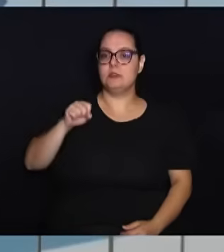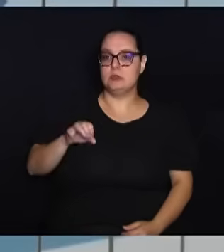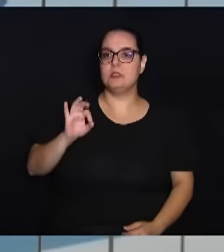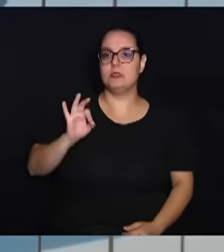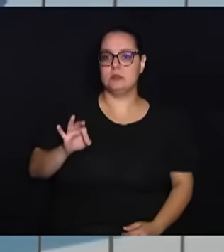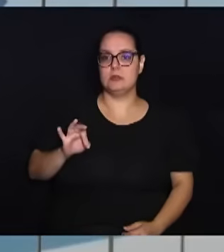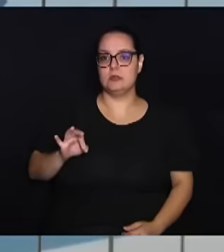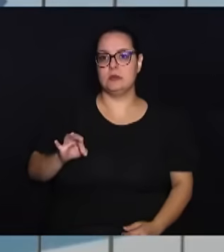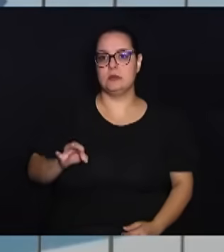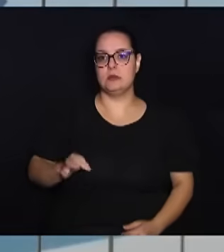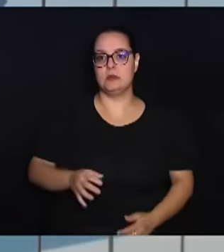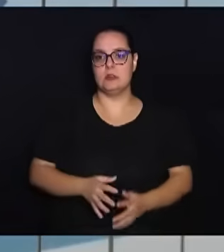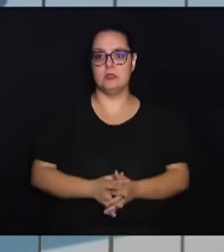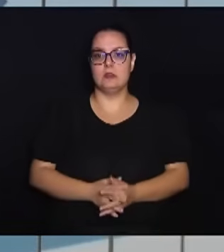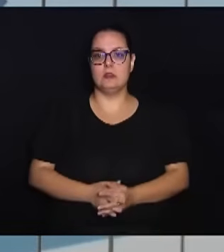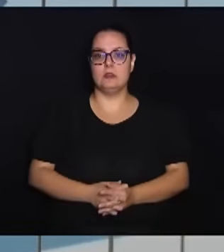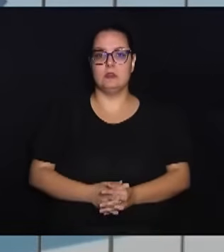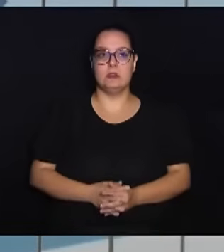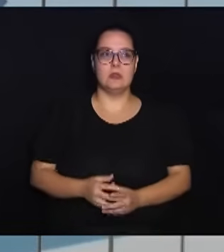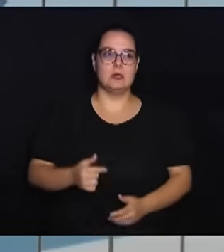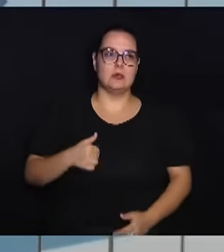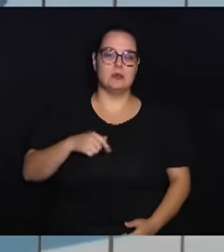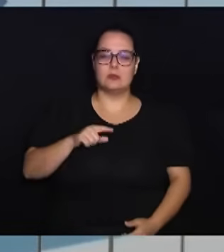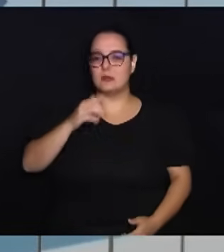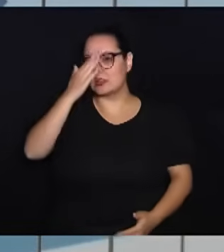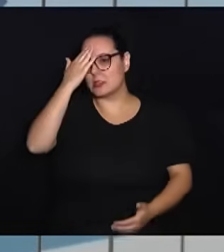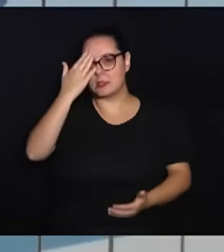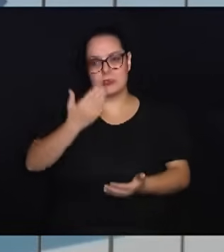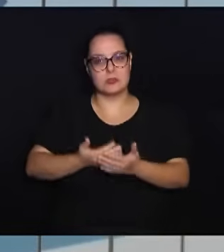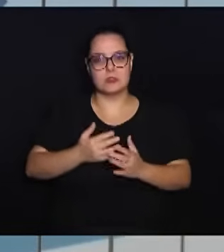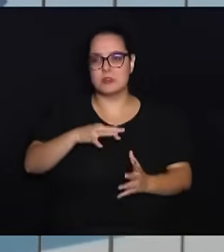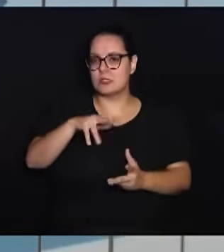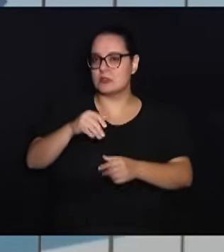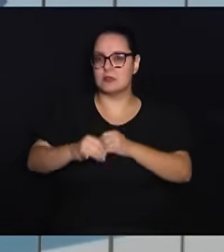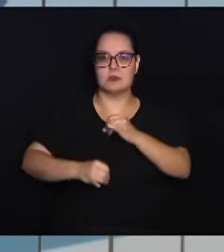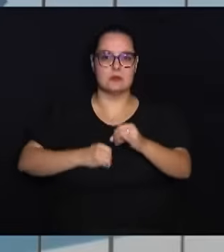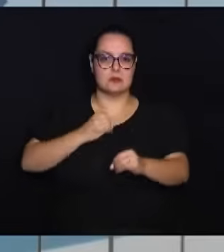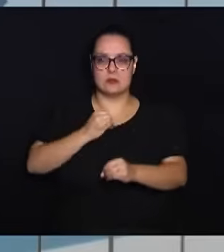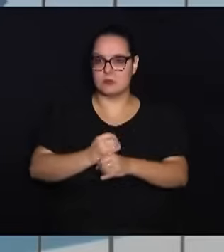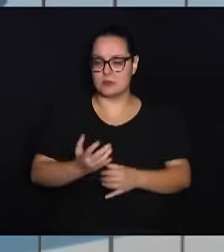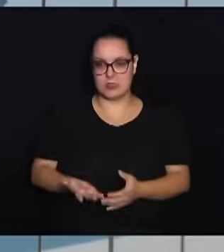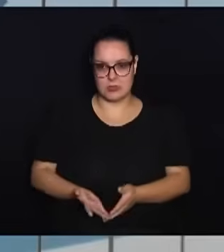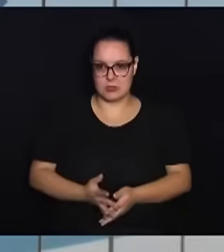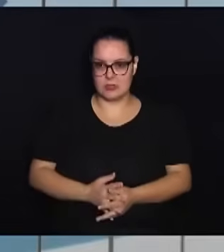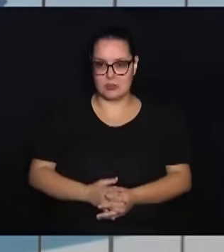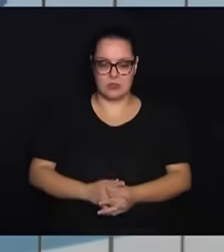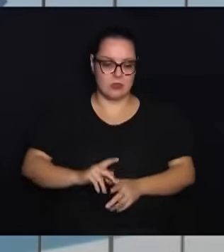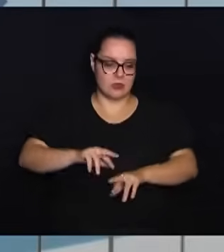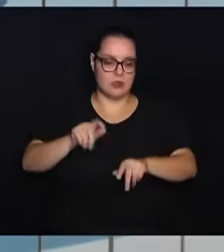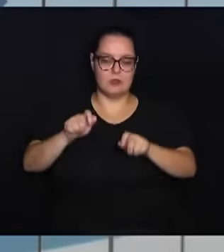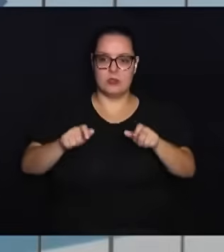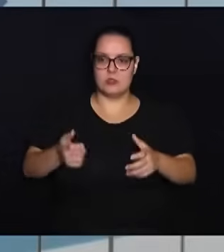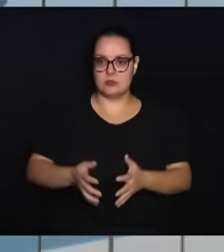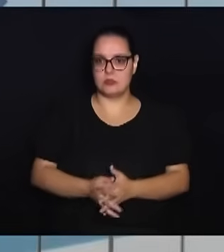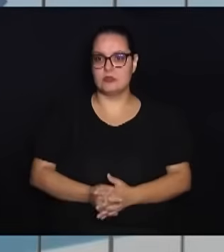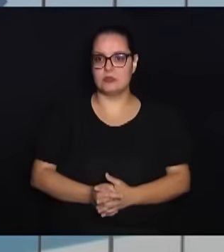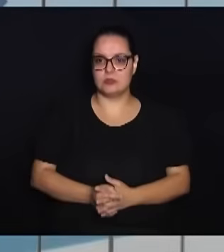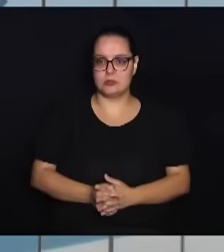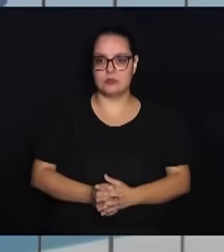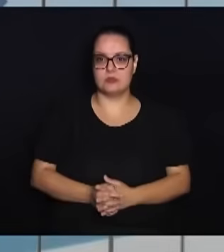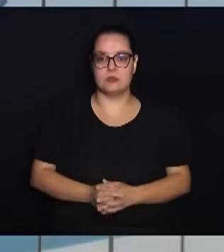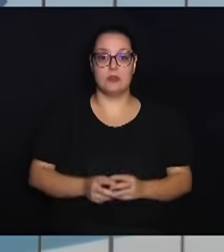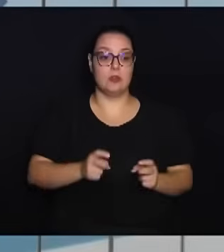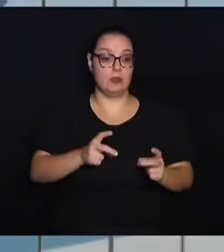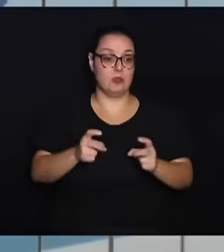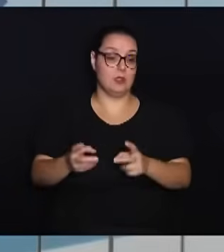eu não acredito muito nesse mundo da internet. Aqui na internet muitas pessoas vendem